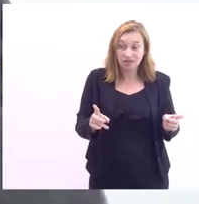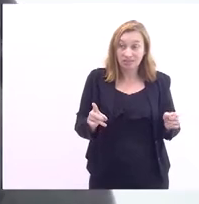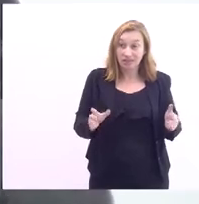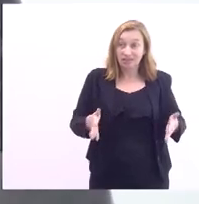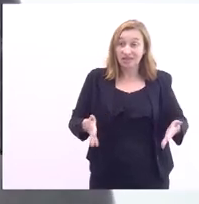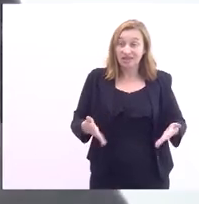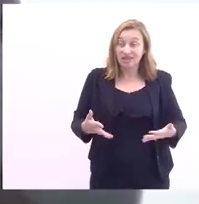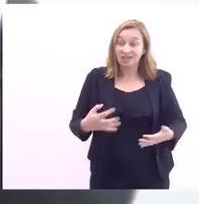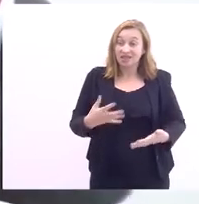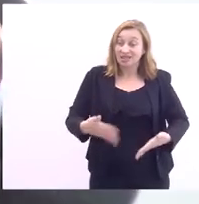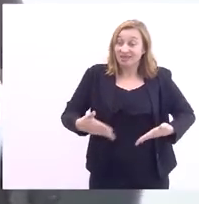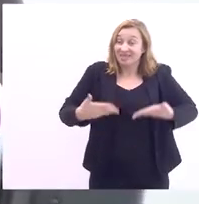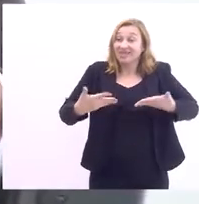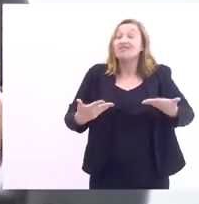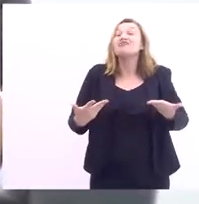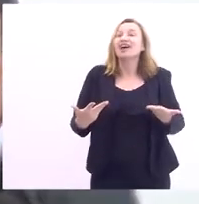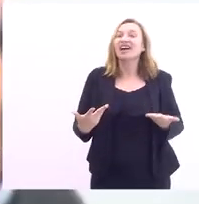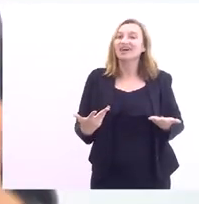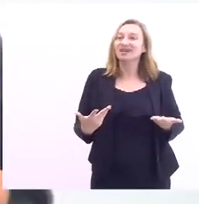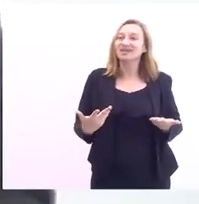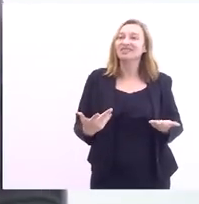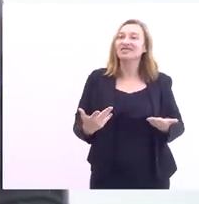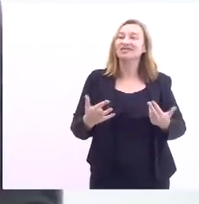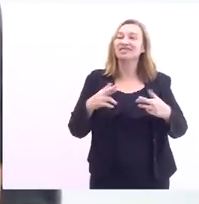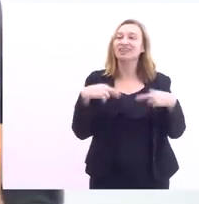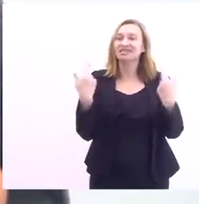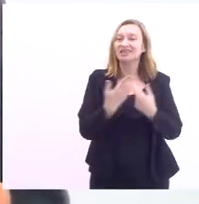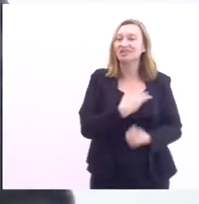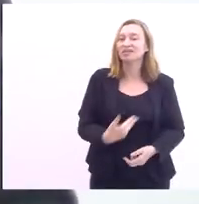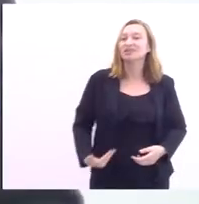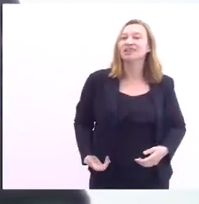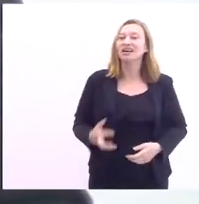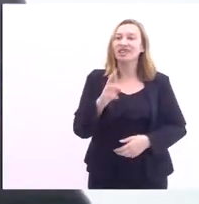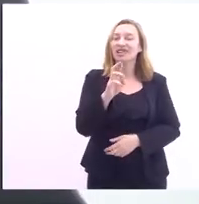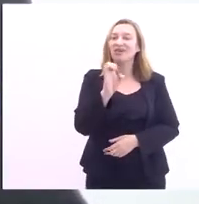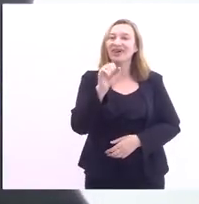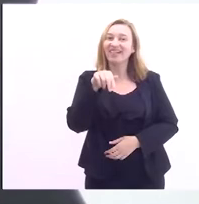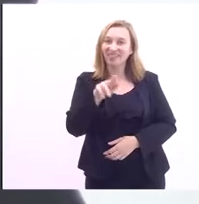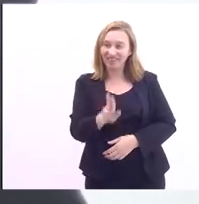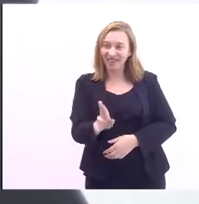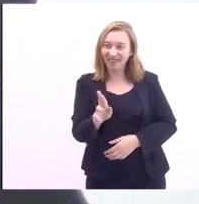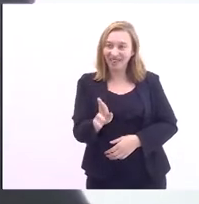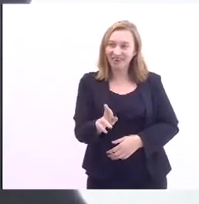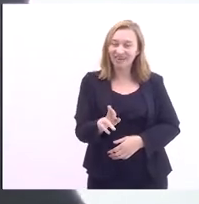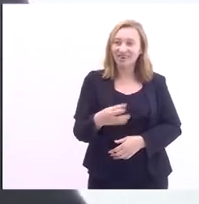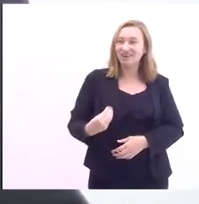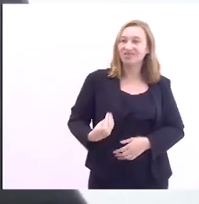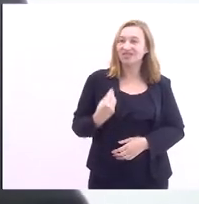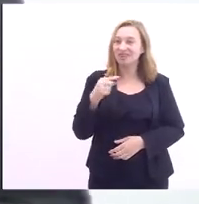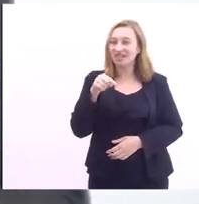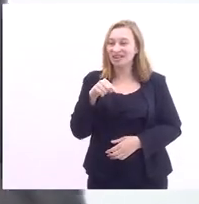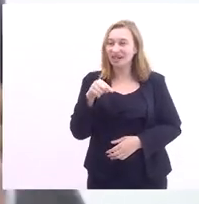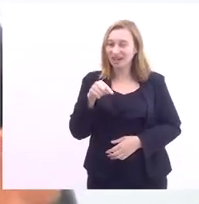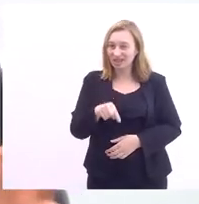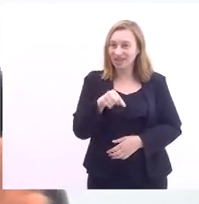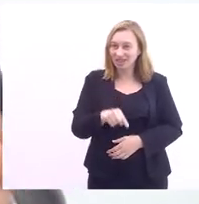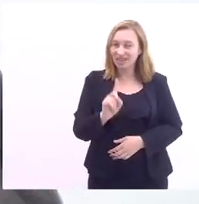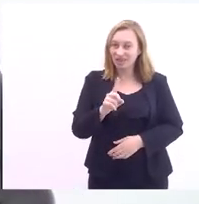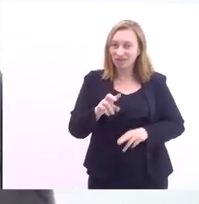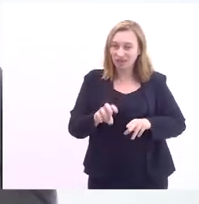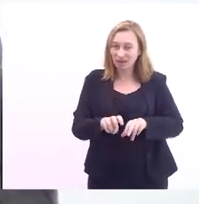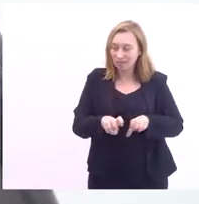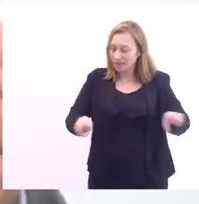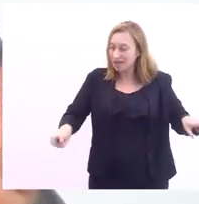entusiasmados proponentes desta audiência pública, que é o Renan Lacerda, que está aqui, não está na mesa, eu vou pedir